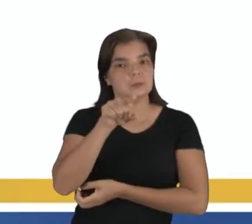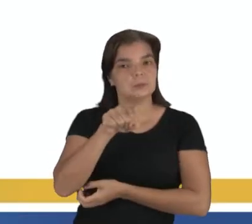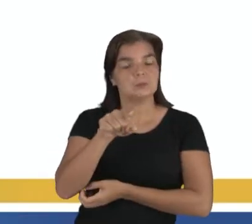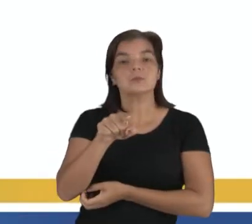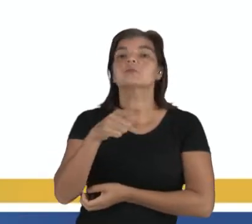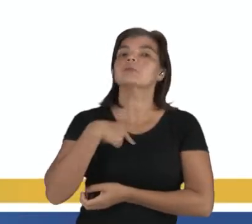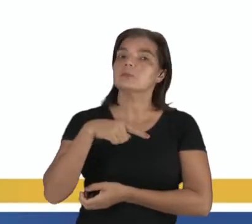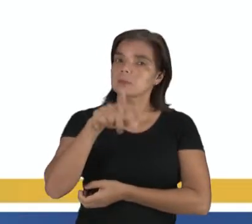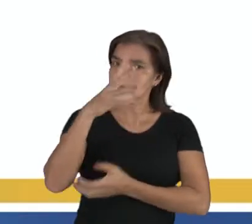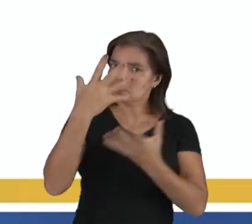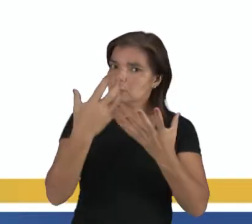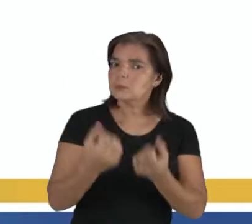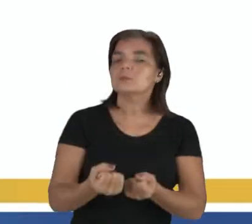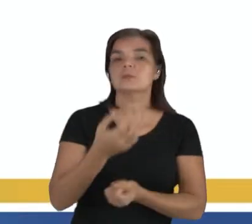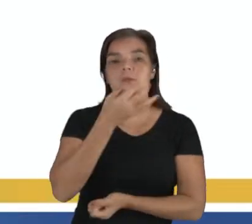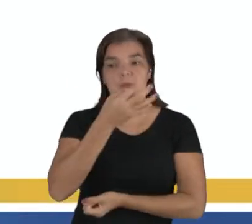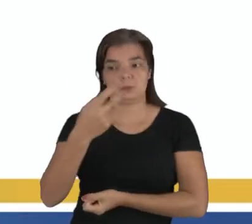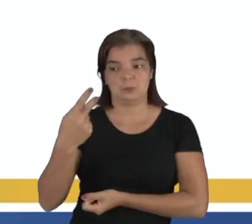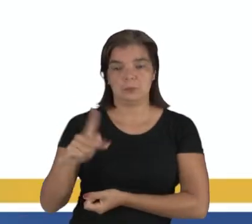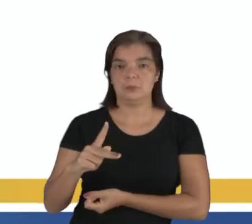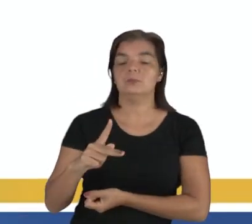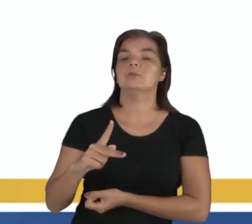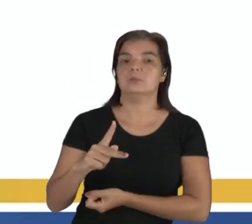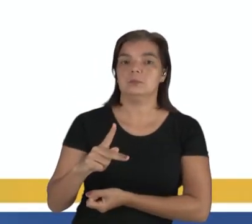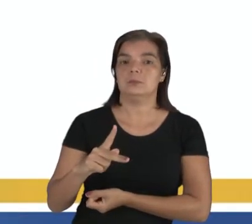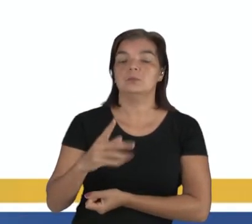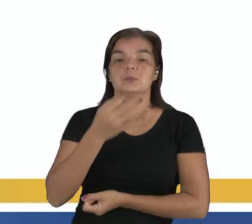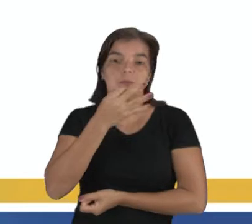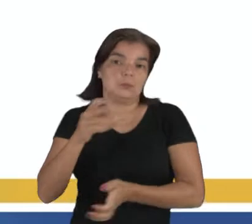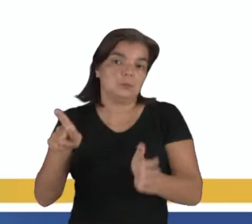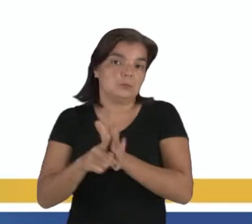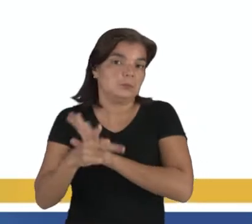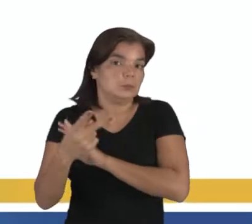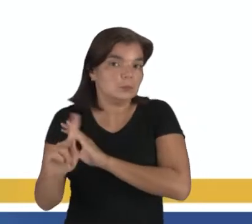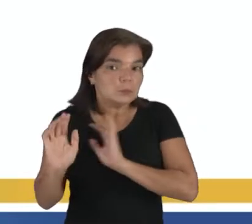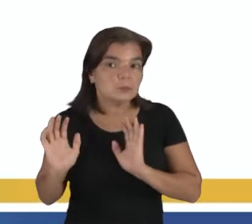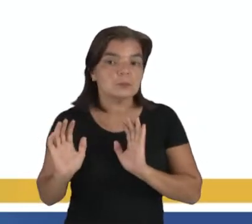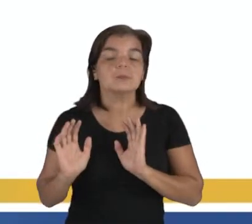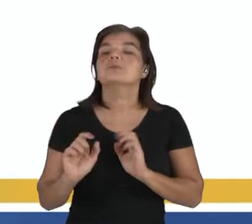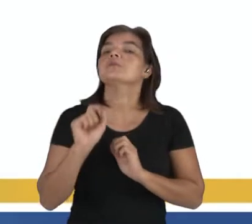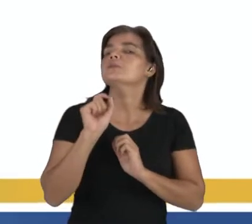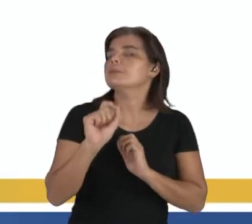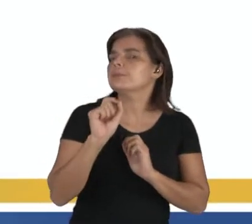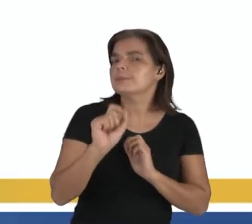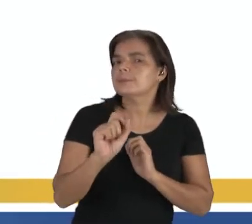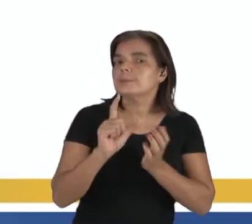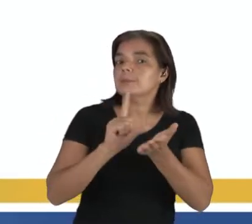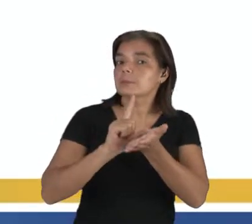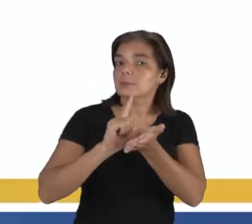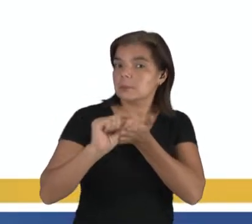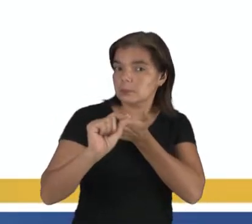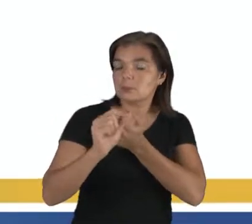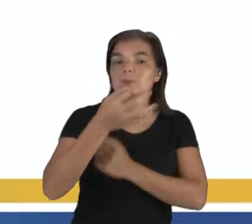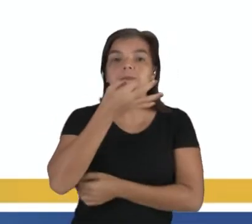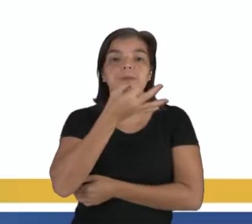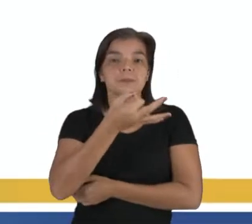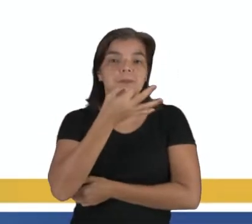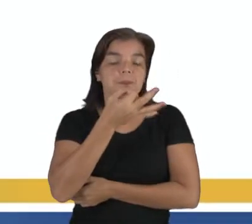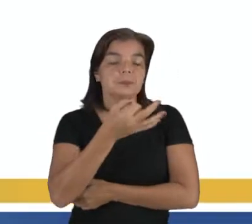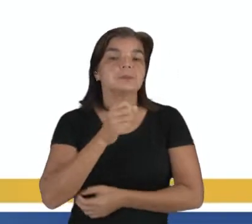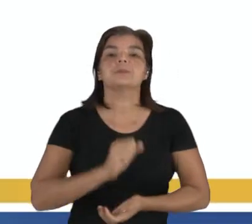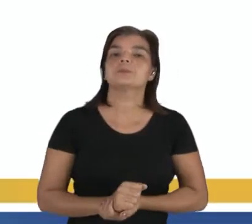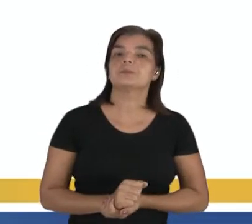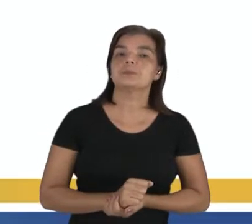se convença da opinião dele, do posicionamento dele. O que é o artigo de opinião? É exatamente